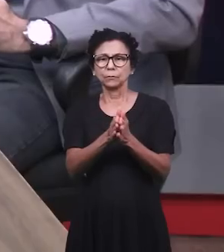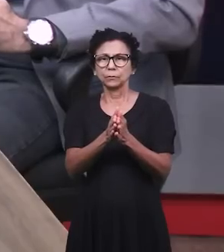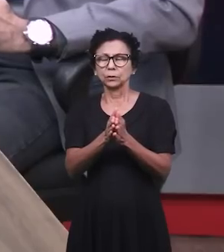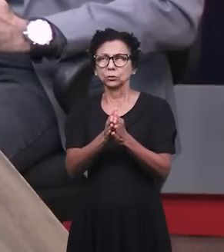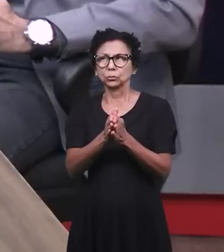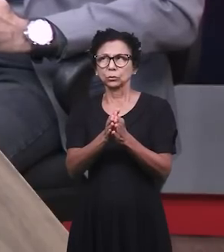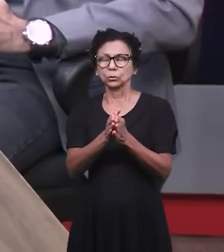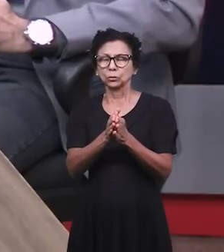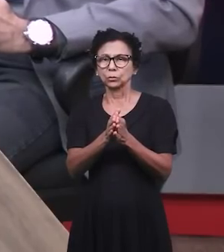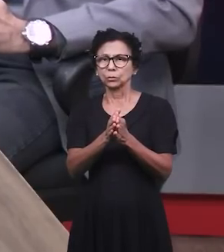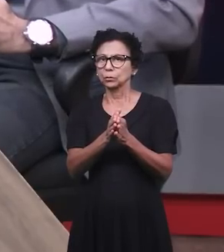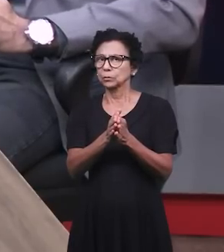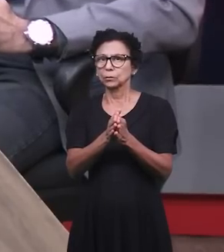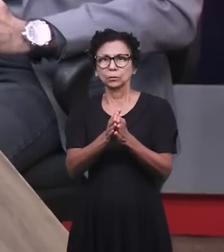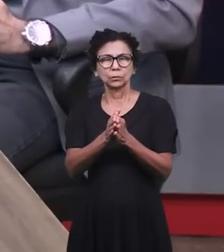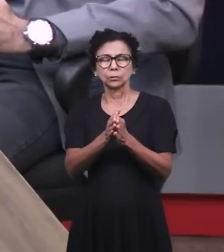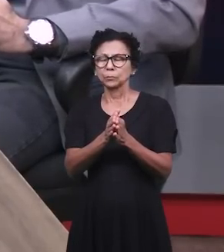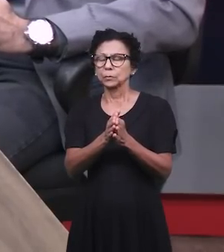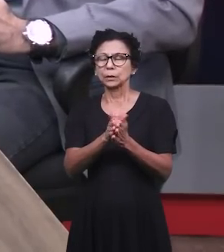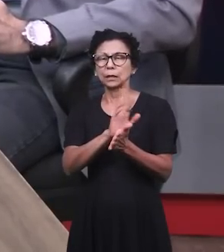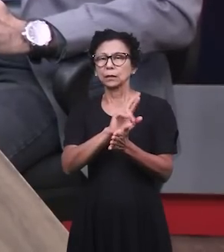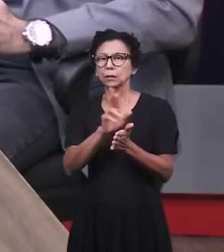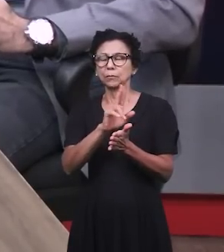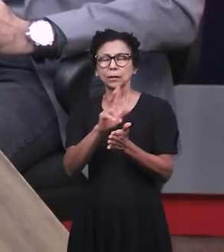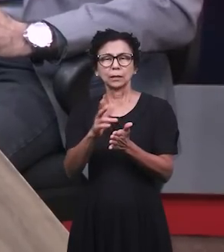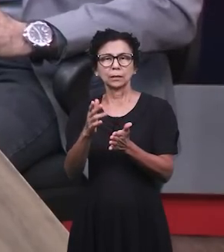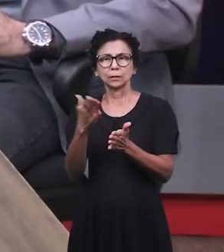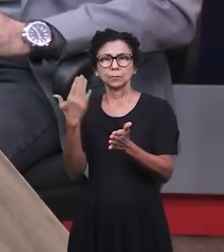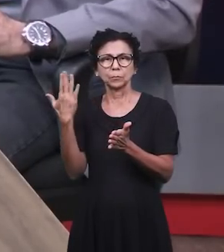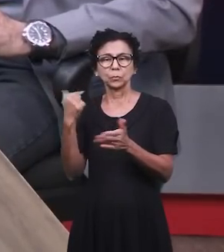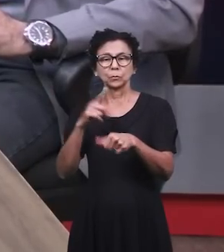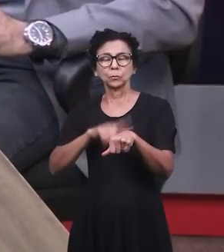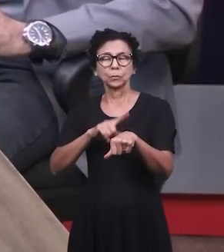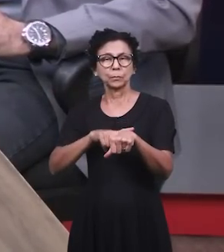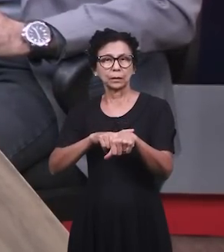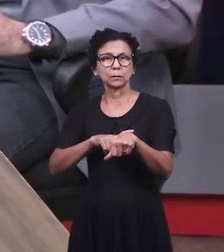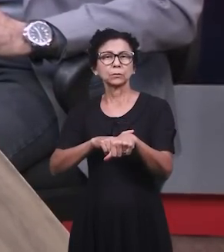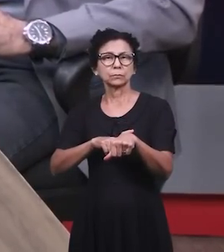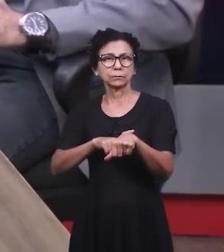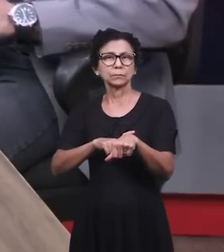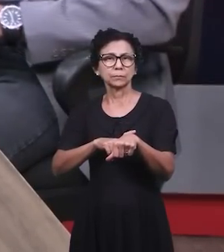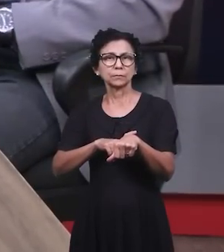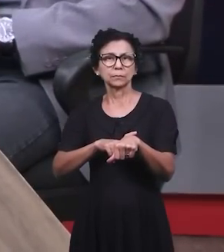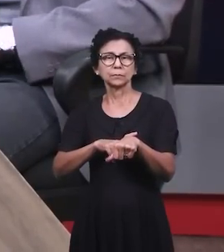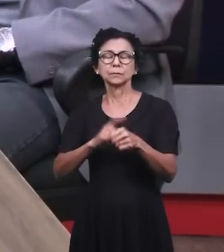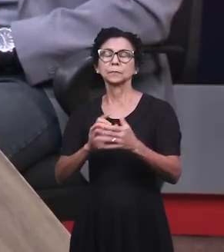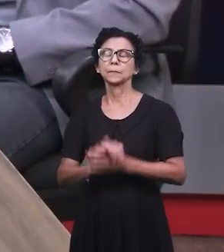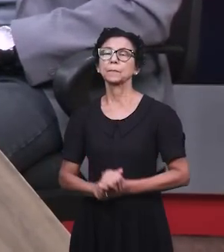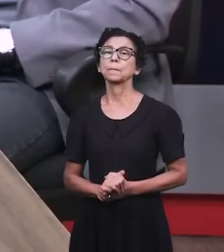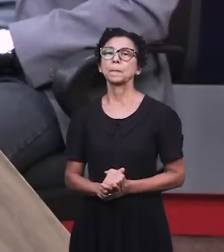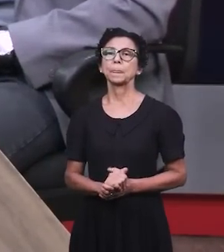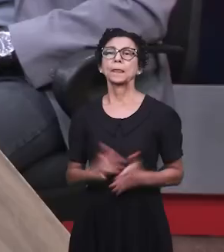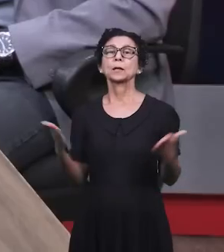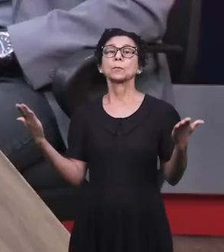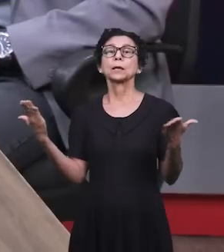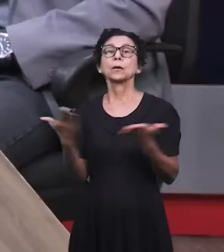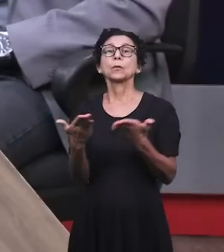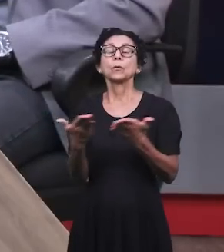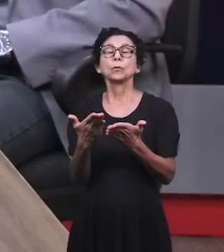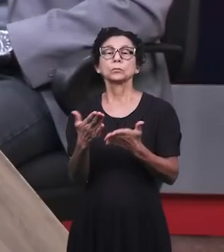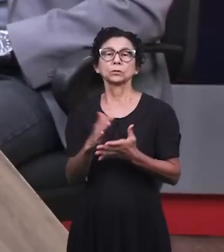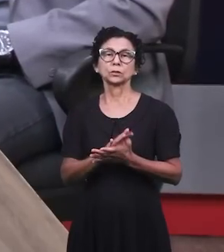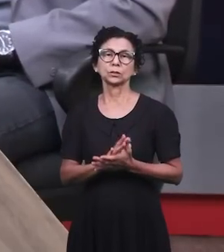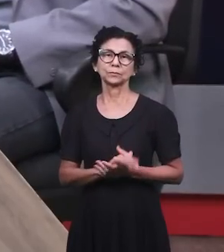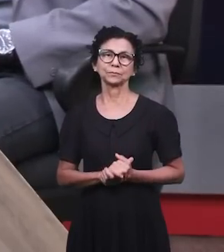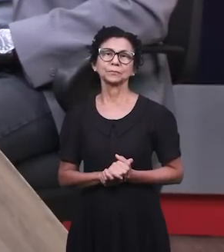passar do tempo, né? Hoje se desvendou, por revelação do Espírito Santo, à igreja, né? Aos servos. E